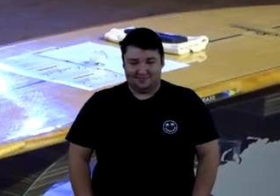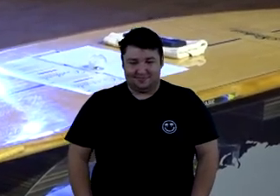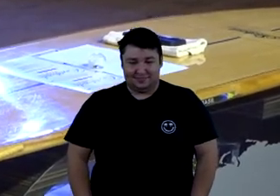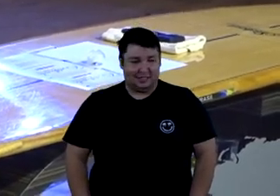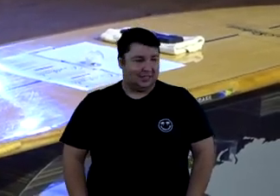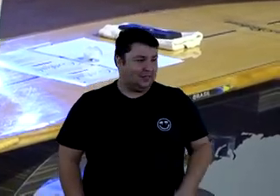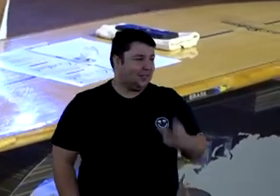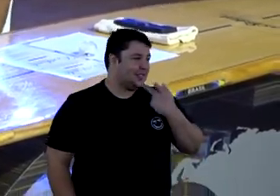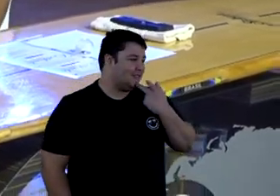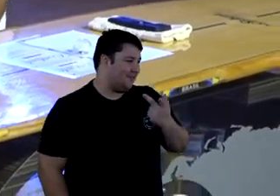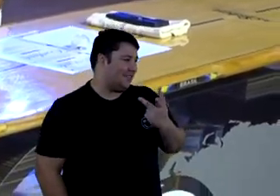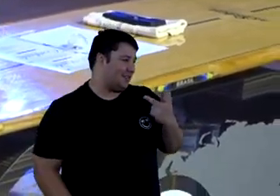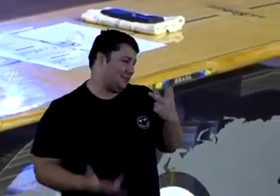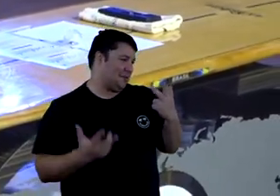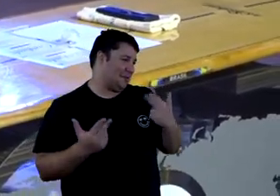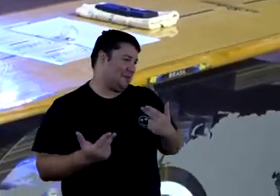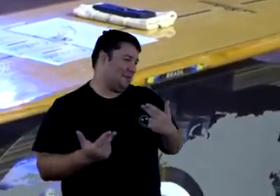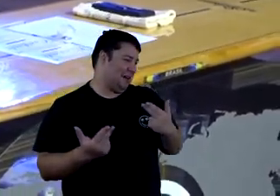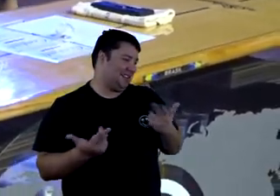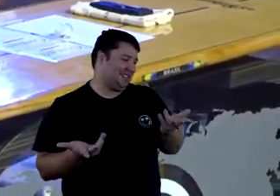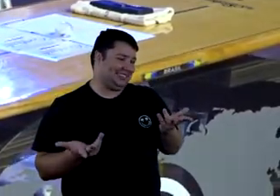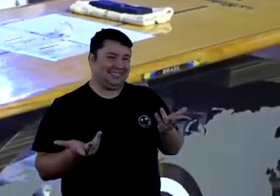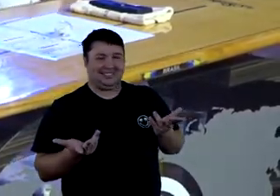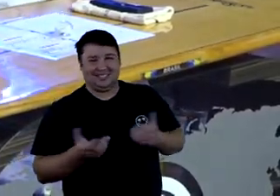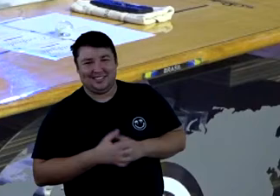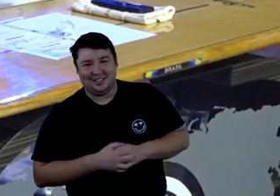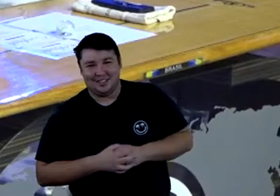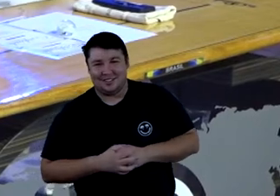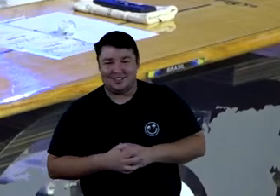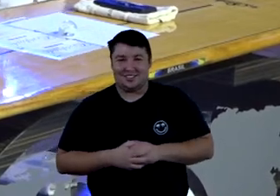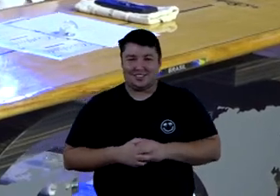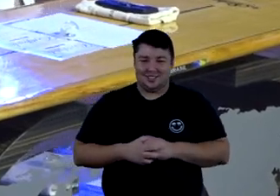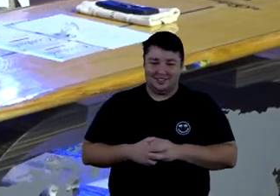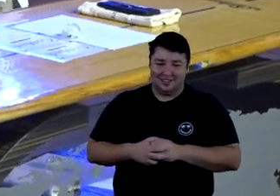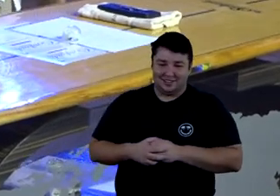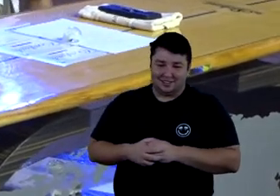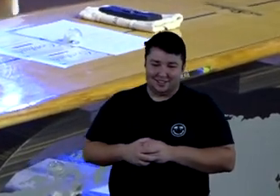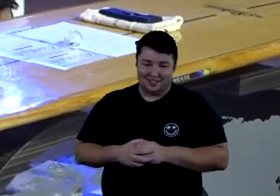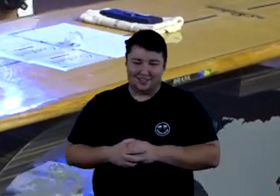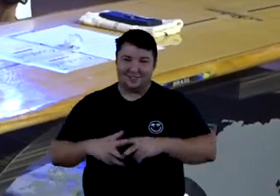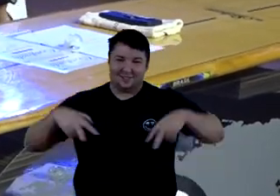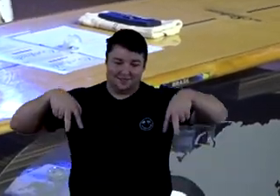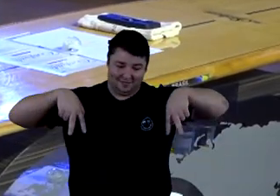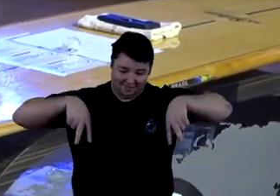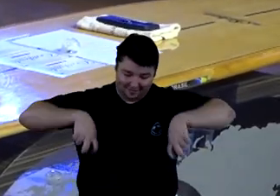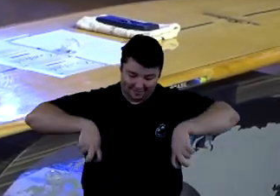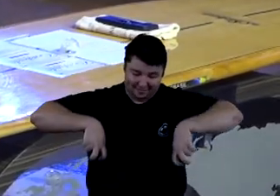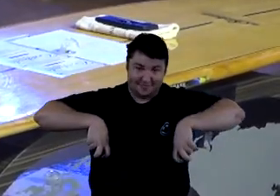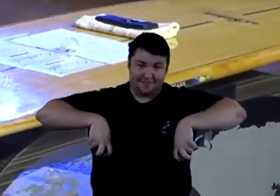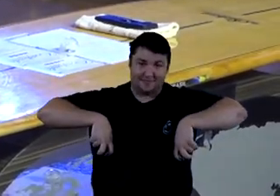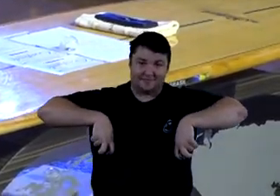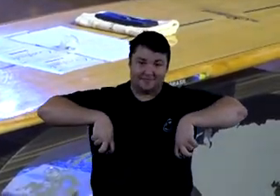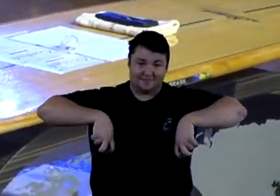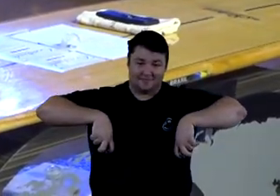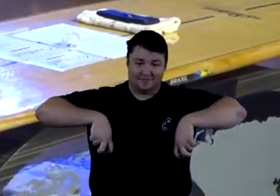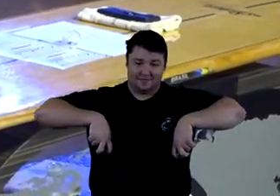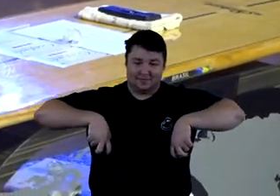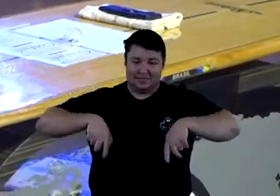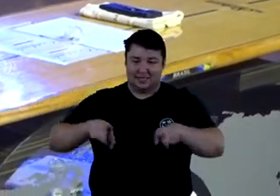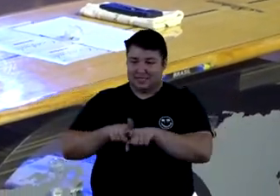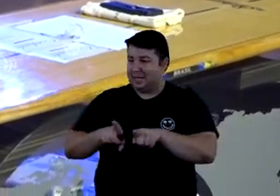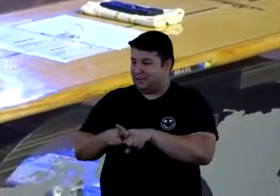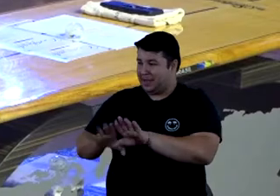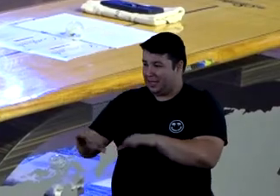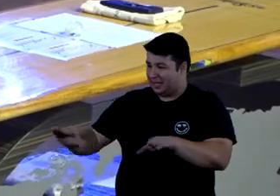Você falou como um militar, literalmente. Pode se ajoelhar aqui, por favor. Queria chamar a pastora aqui. Ajoelha com eles